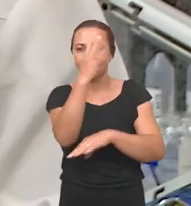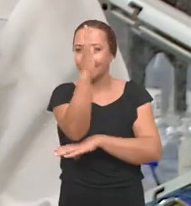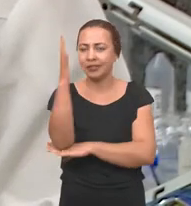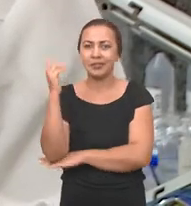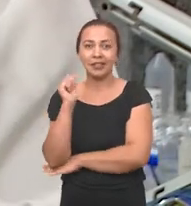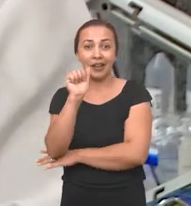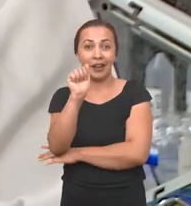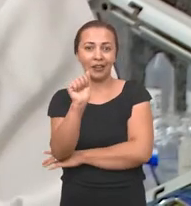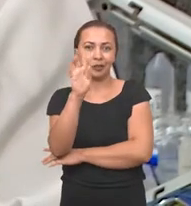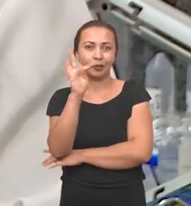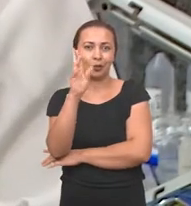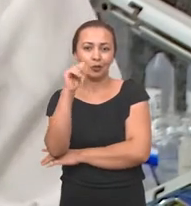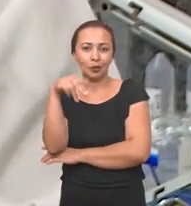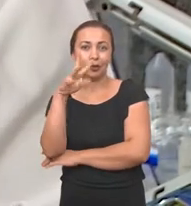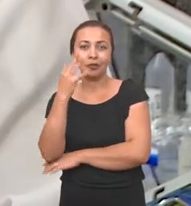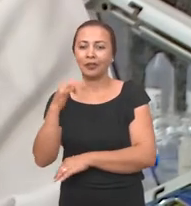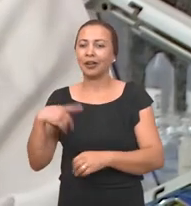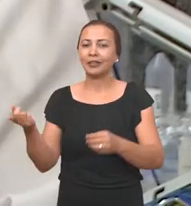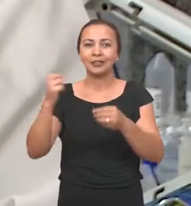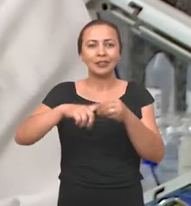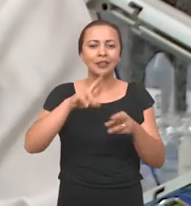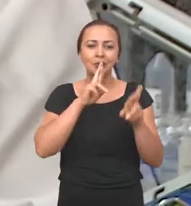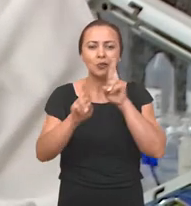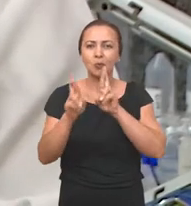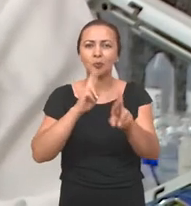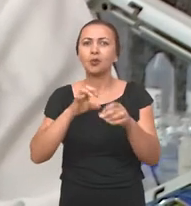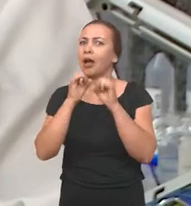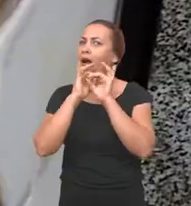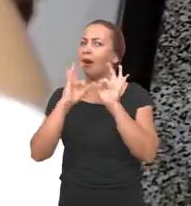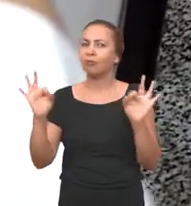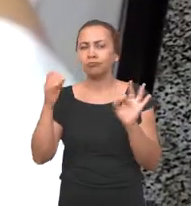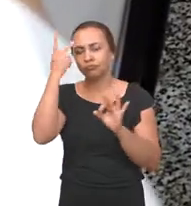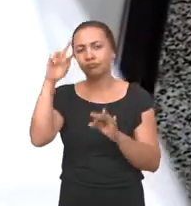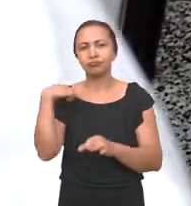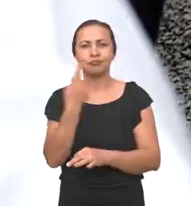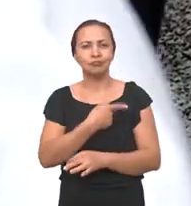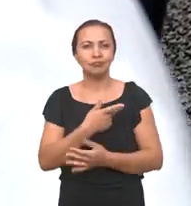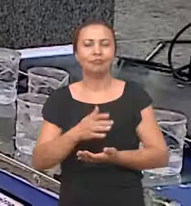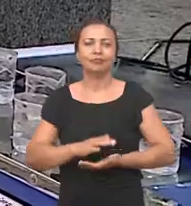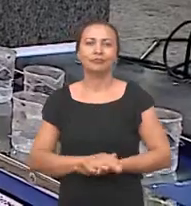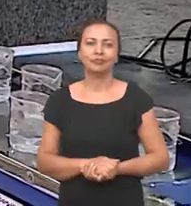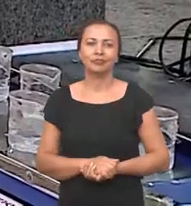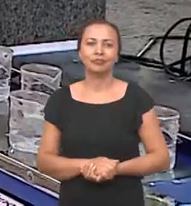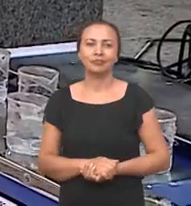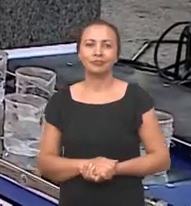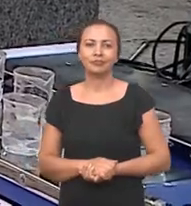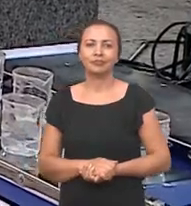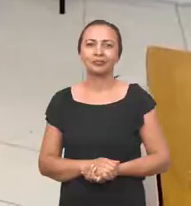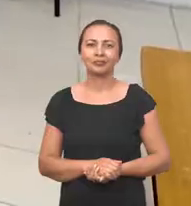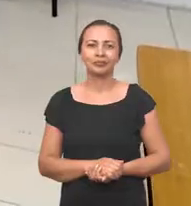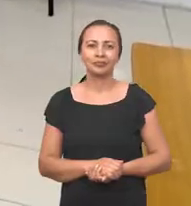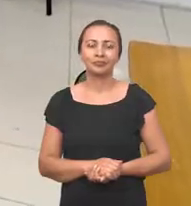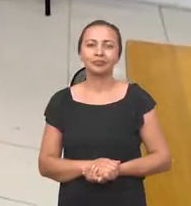família Jatropha, que vem trazendo resultados bem interessantes para a gente.